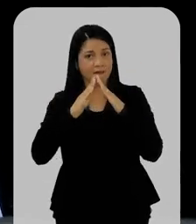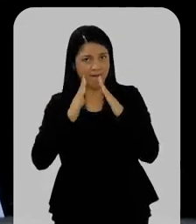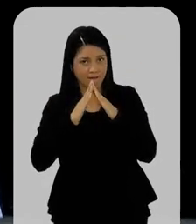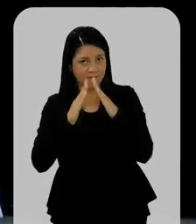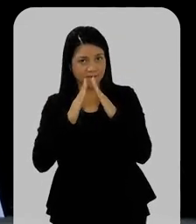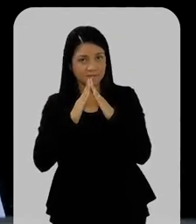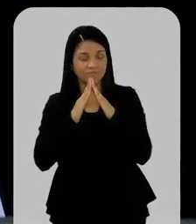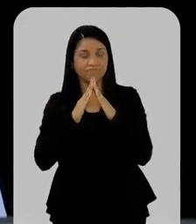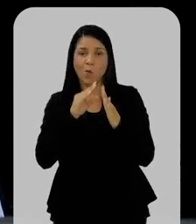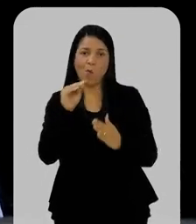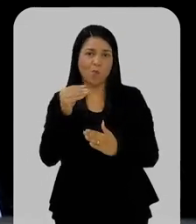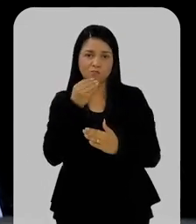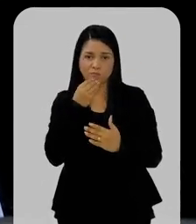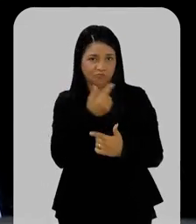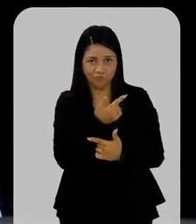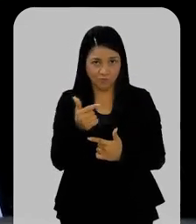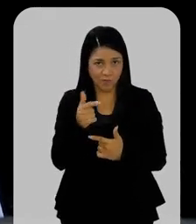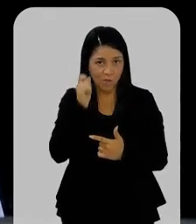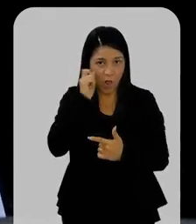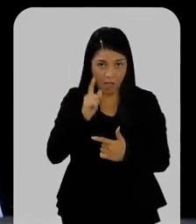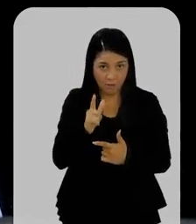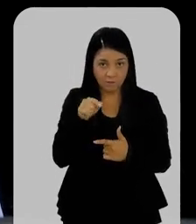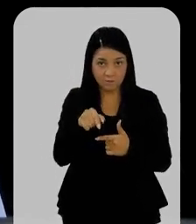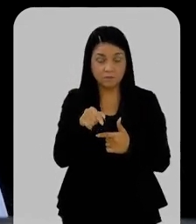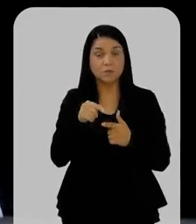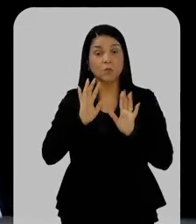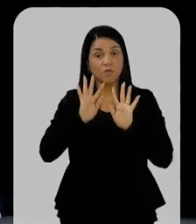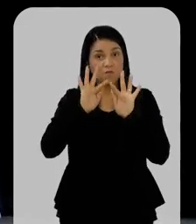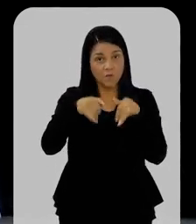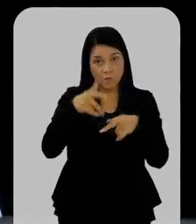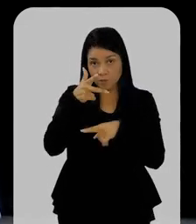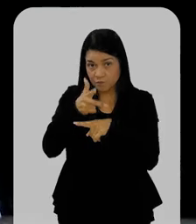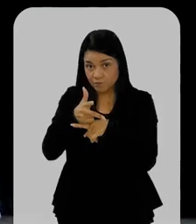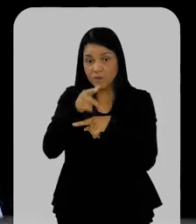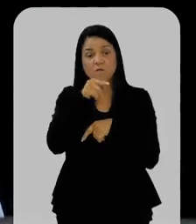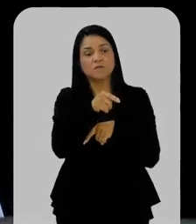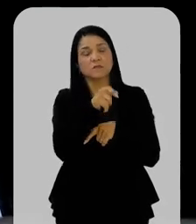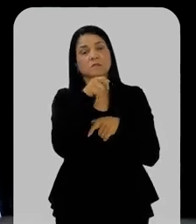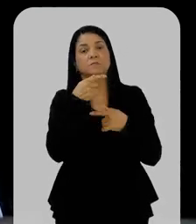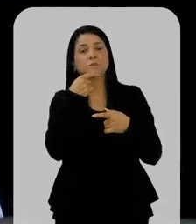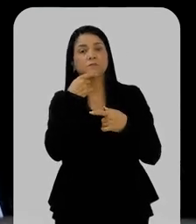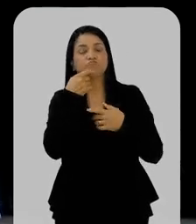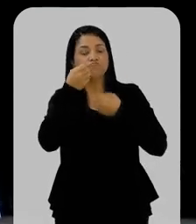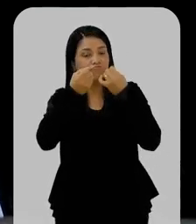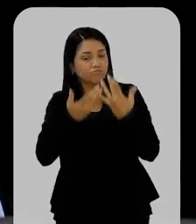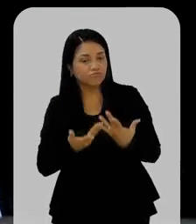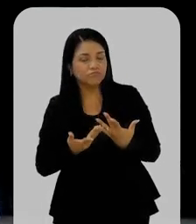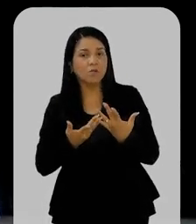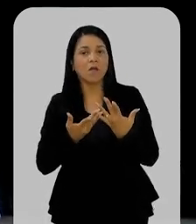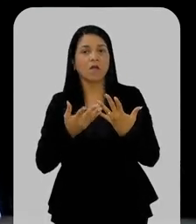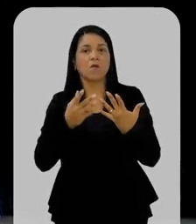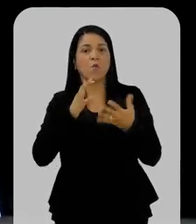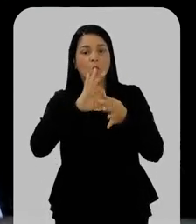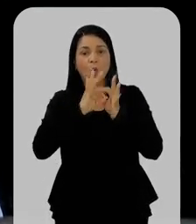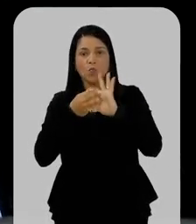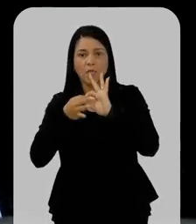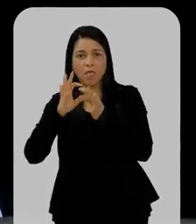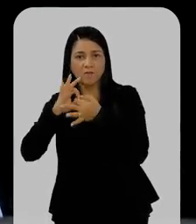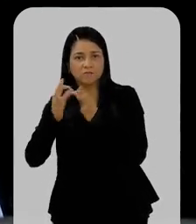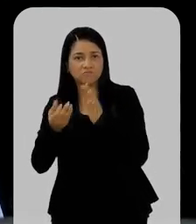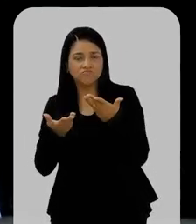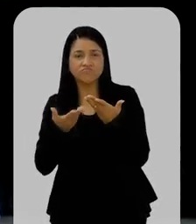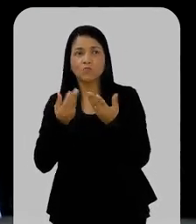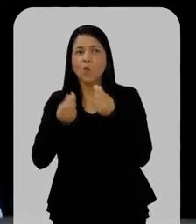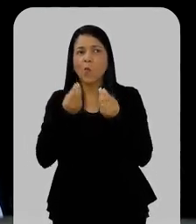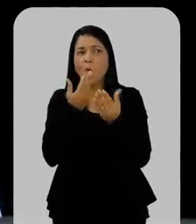ver, poder assistir esse alerta. E aí, quando ele terminar, vou te pedir para você fazer um comentário sobre como é que o contexto, né, desse estudo, como é